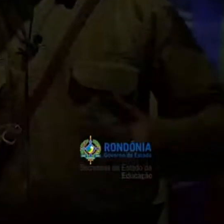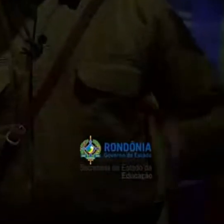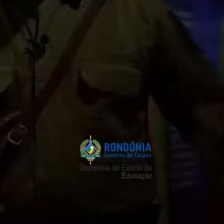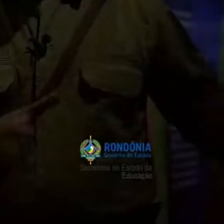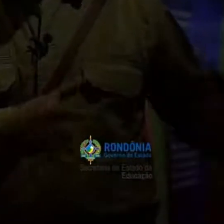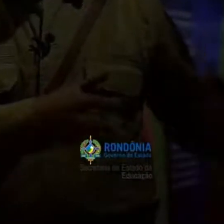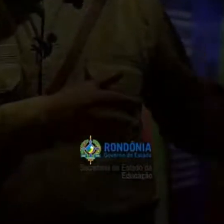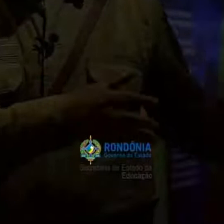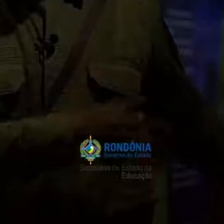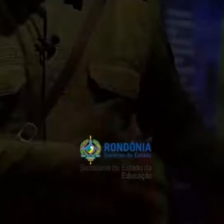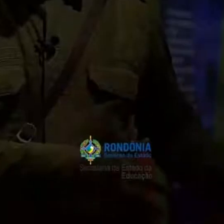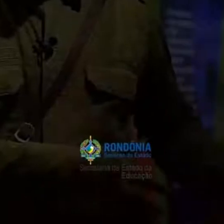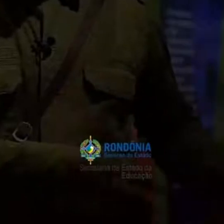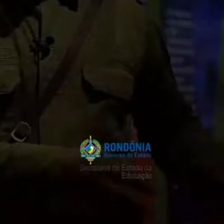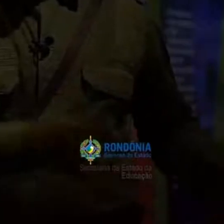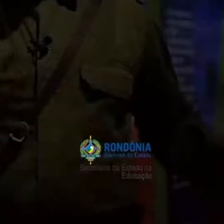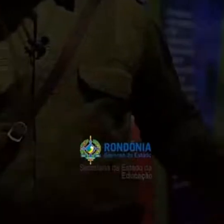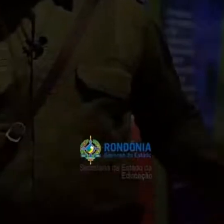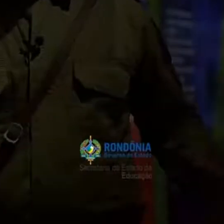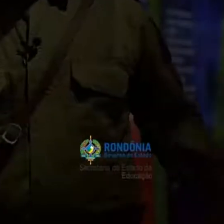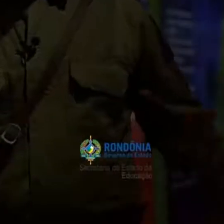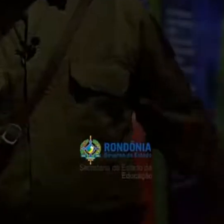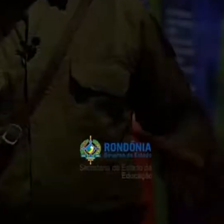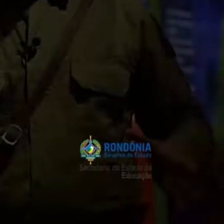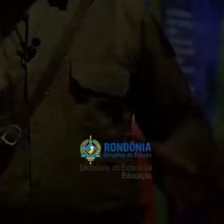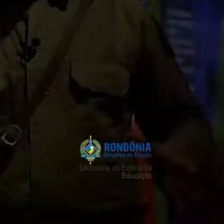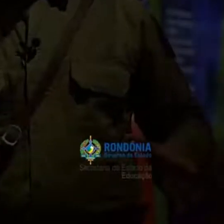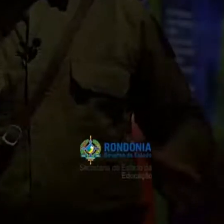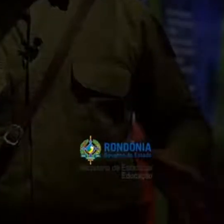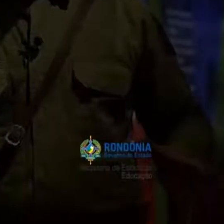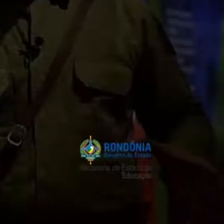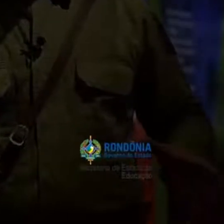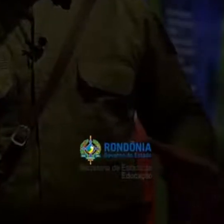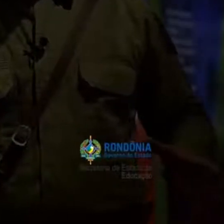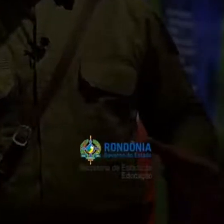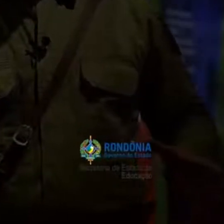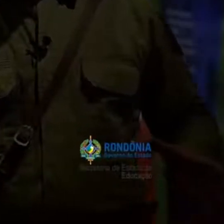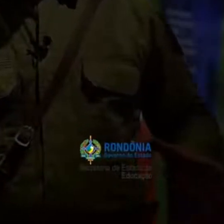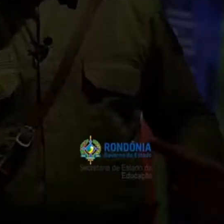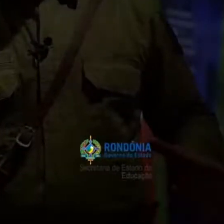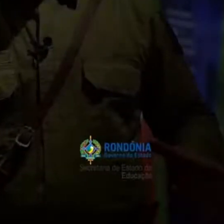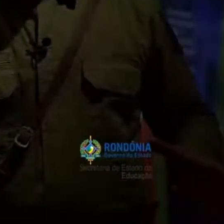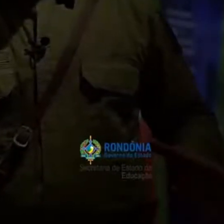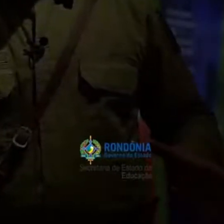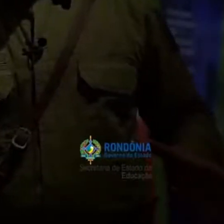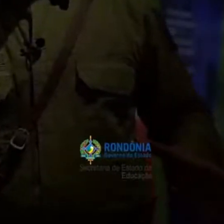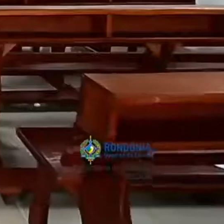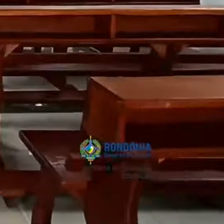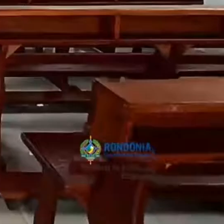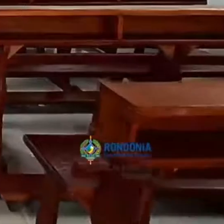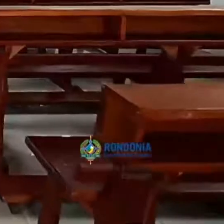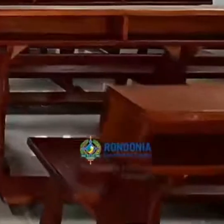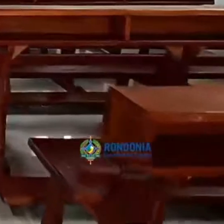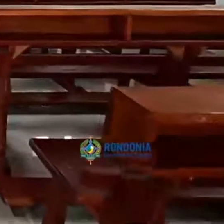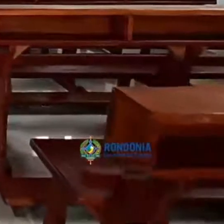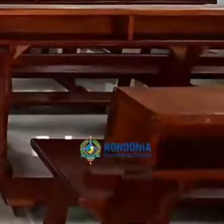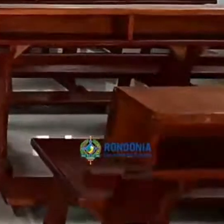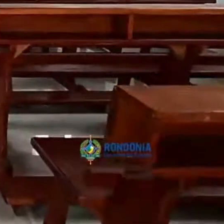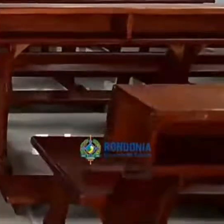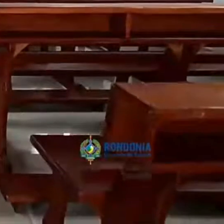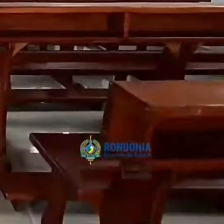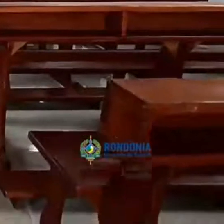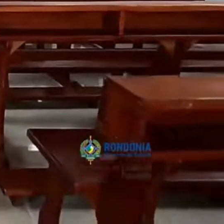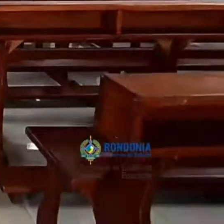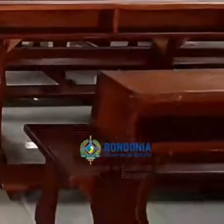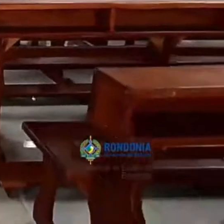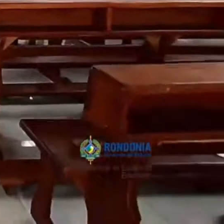do Território Federal do Guaporé, que agora passa a ser denominado Território Federal de Rondônia. E no dia 19 de